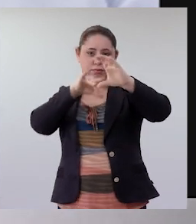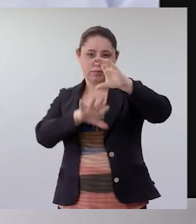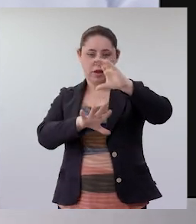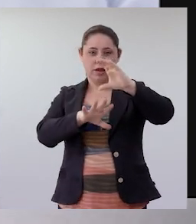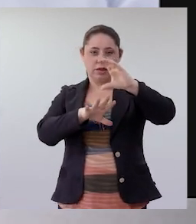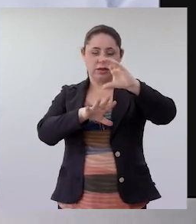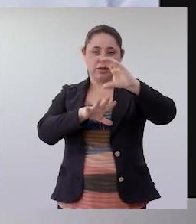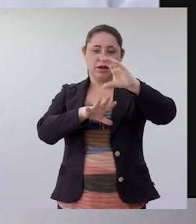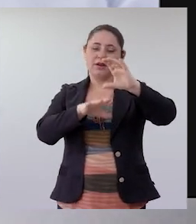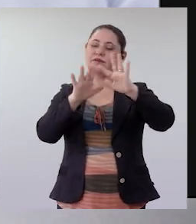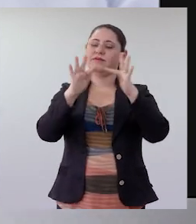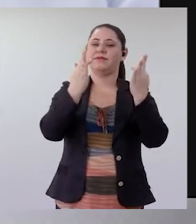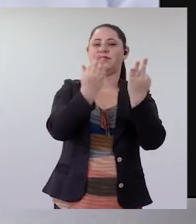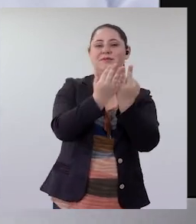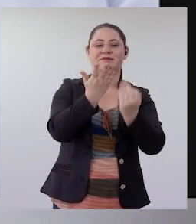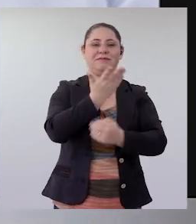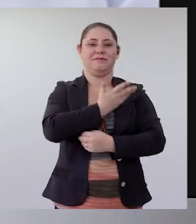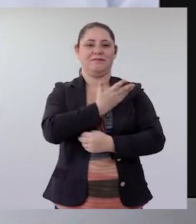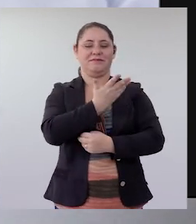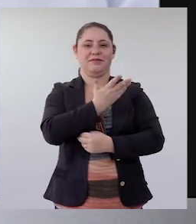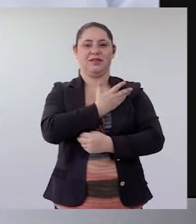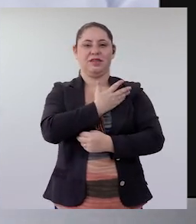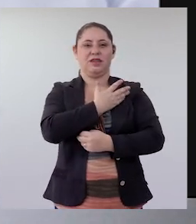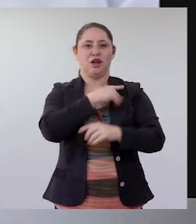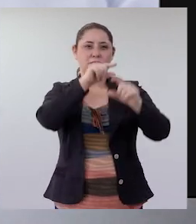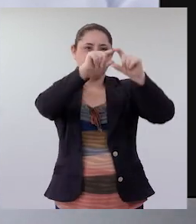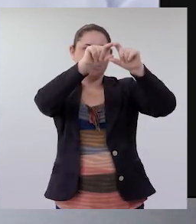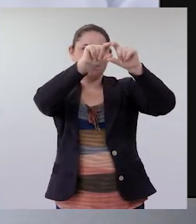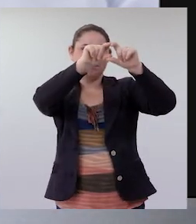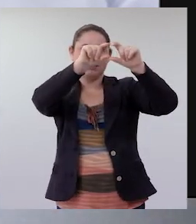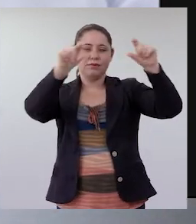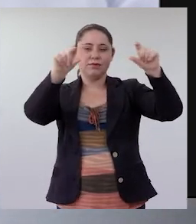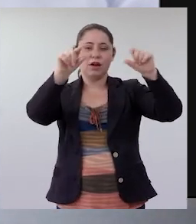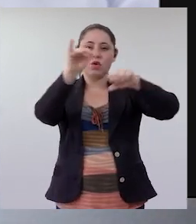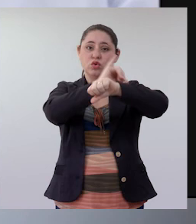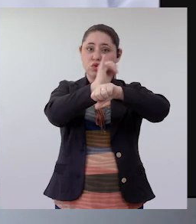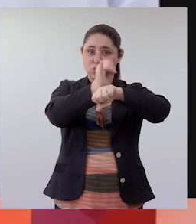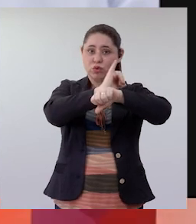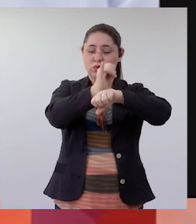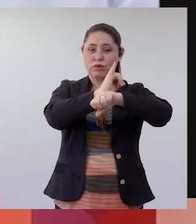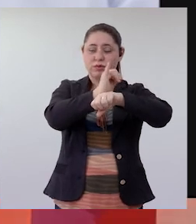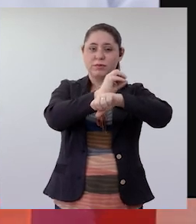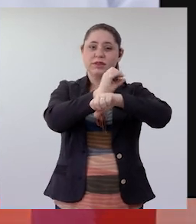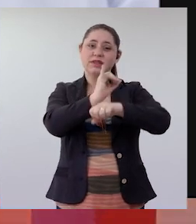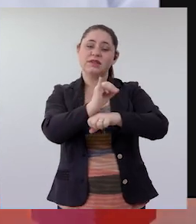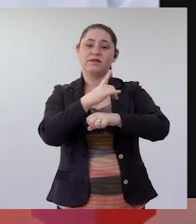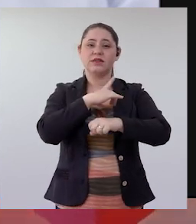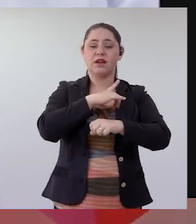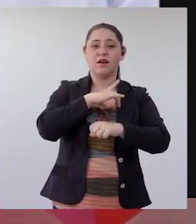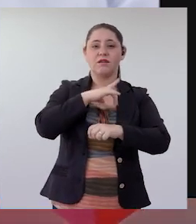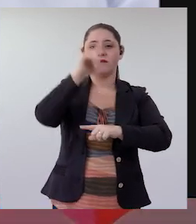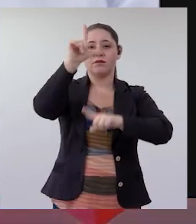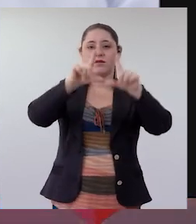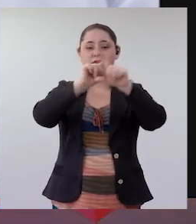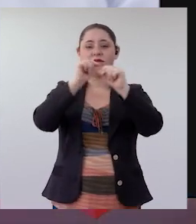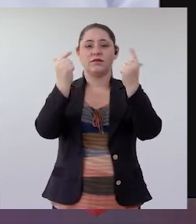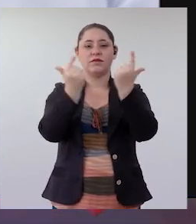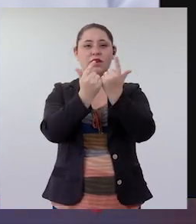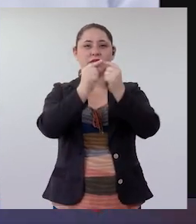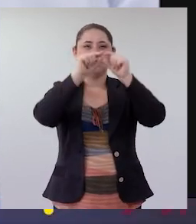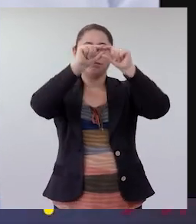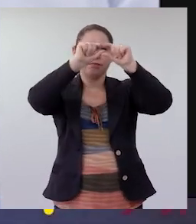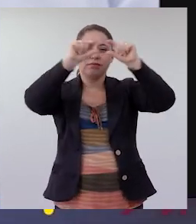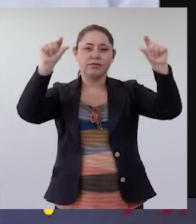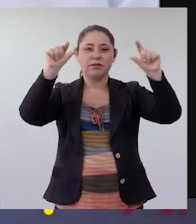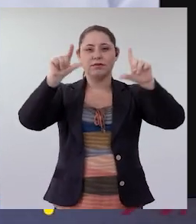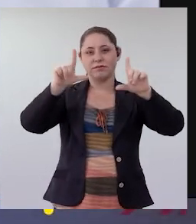o nosso link com seus familiares e amigos, esse link que está disponível no YouTube. Se você está assistindo na TV, então está aí